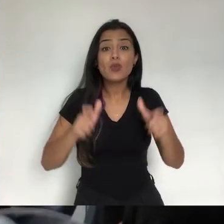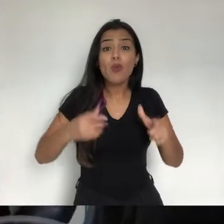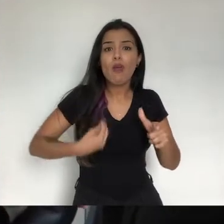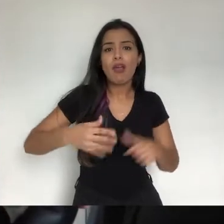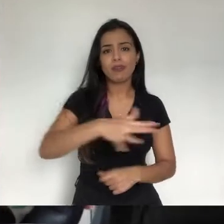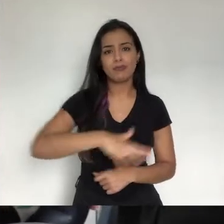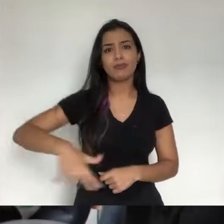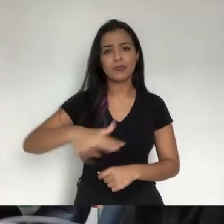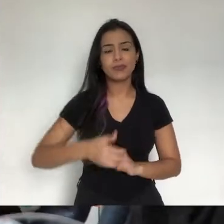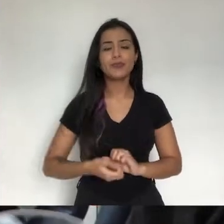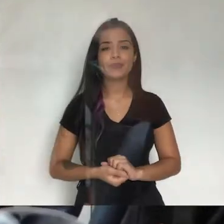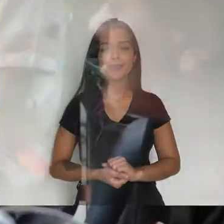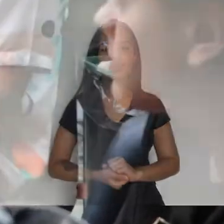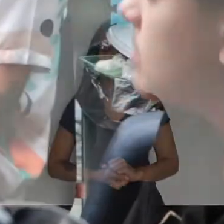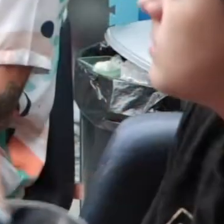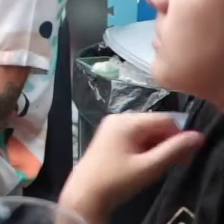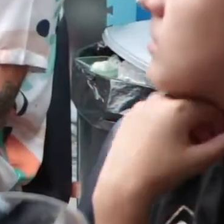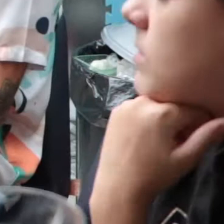estão.